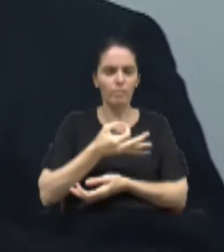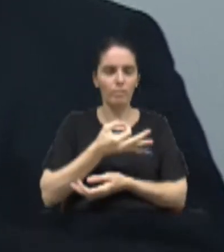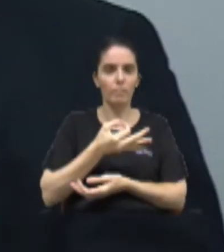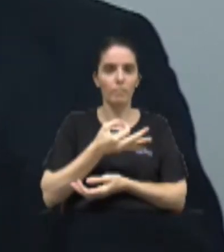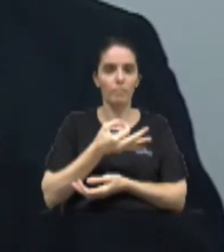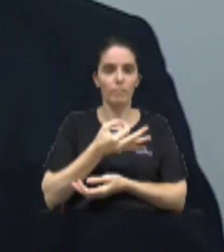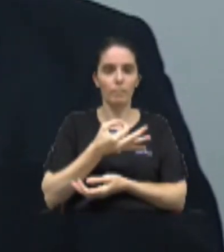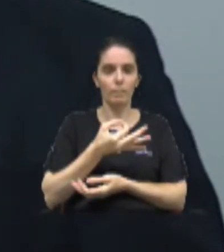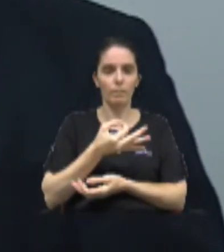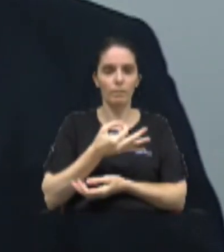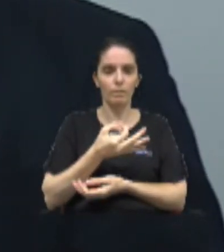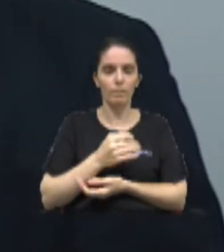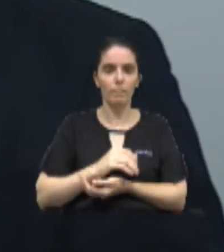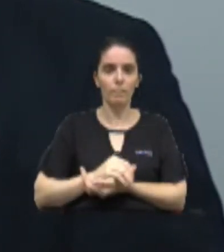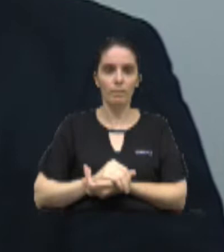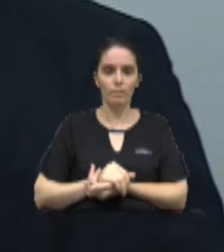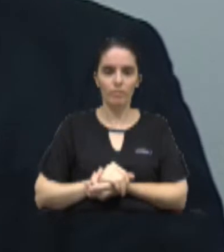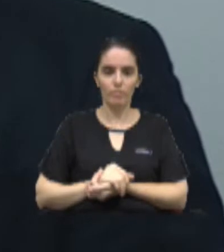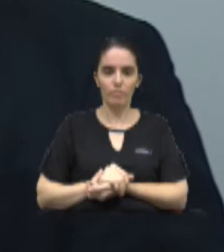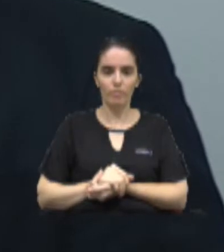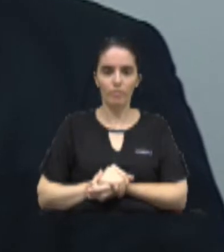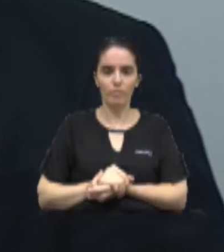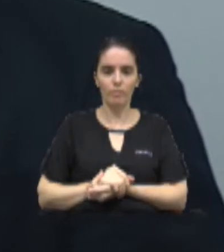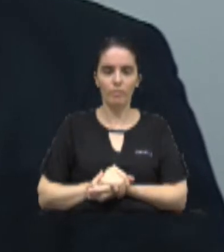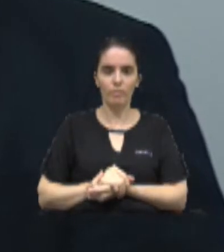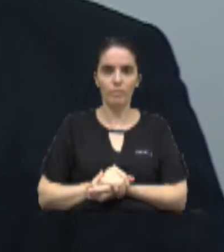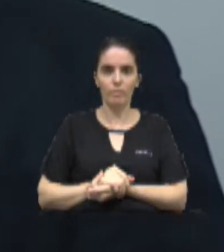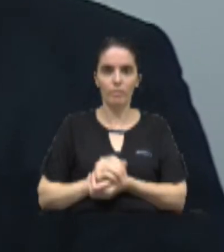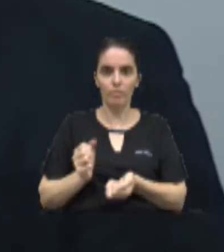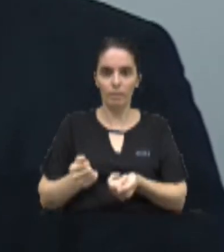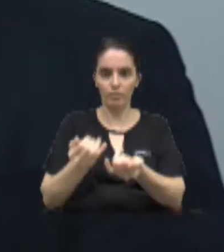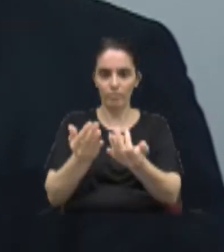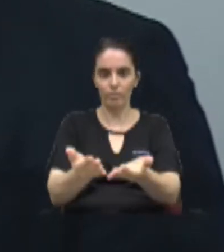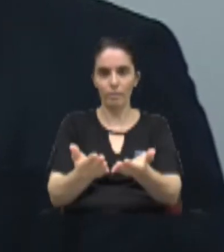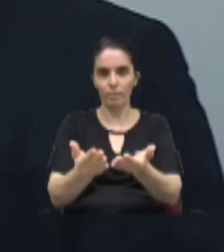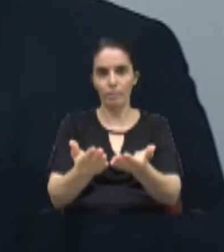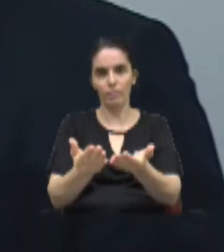e com certeza, de dar para aqueles que